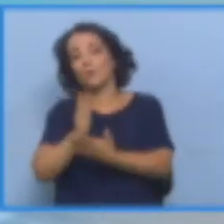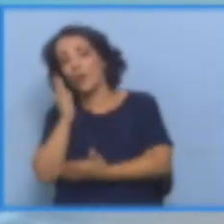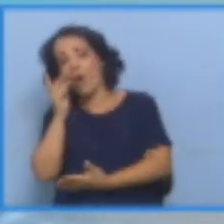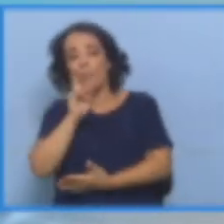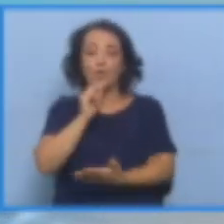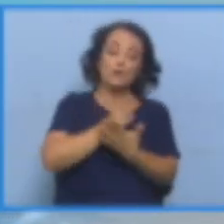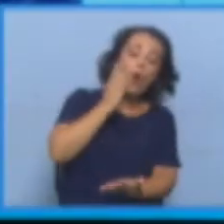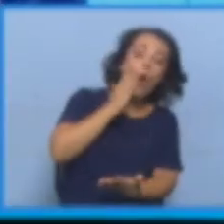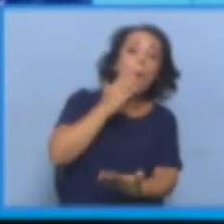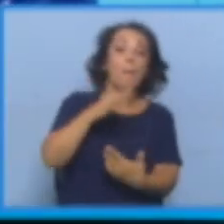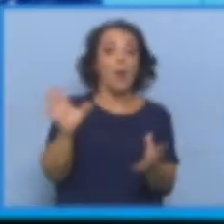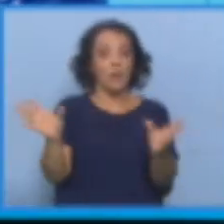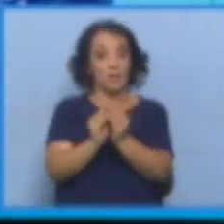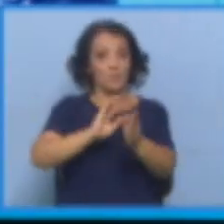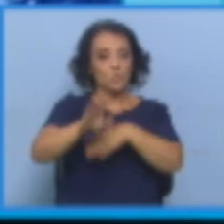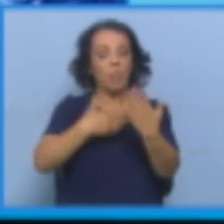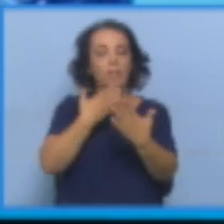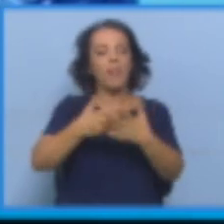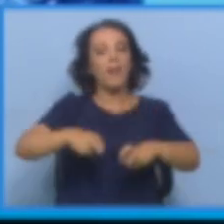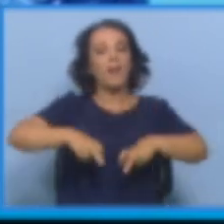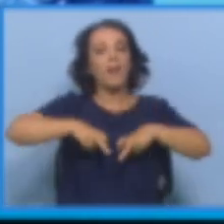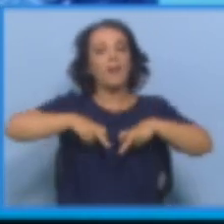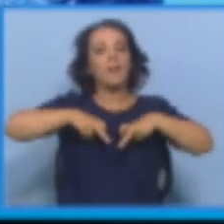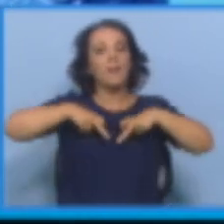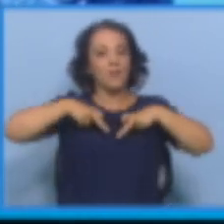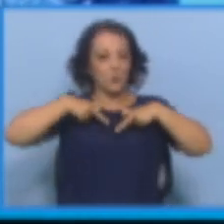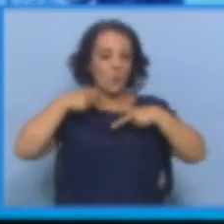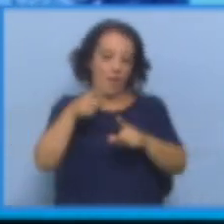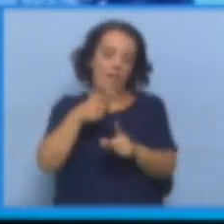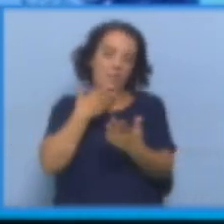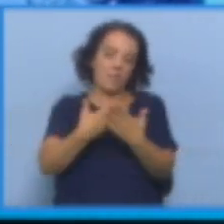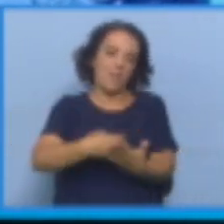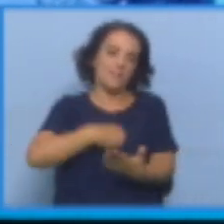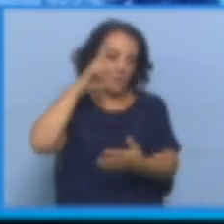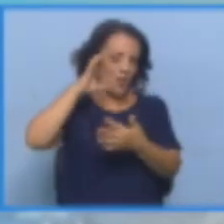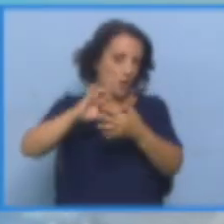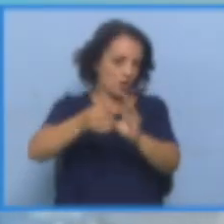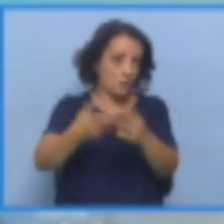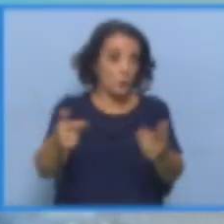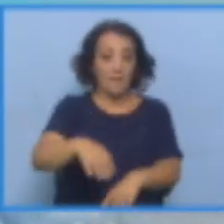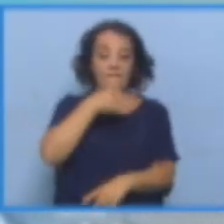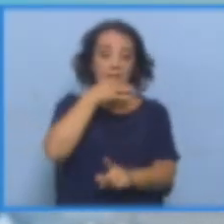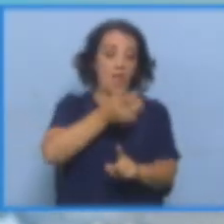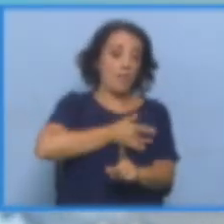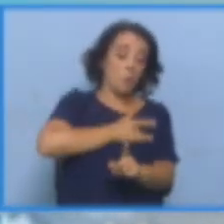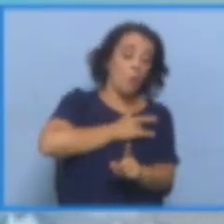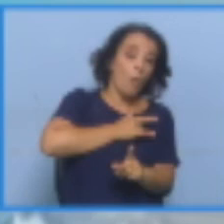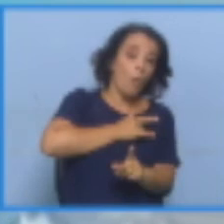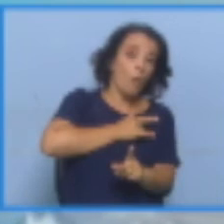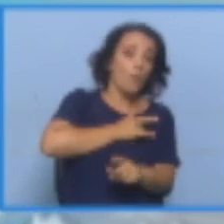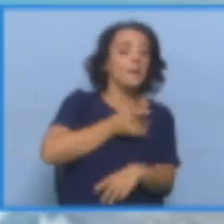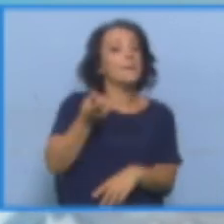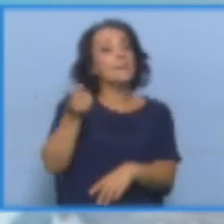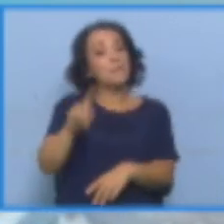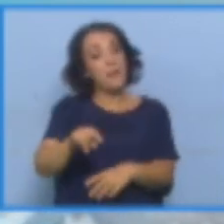mulheres acaba por ser mais rico. É o que dá o sentido. Ao fim e ao cabo, falamos aqui do amor e de alguma forma é isso que também está